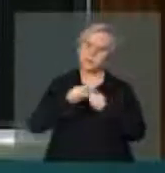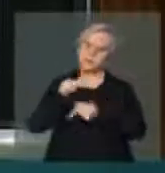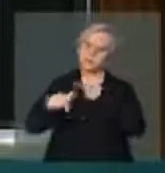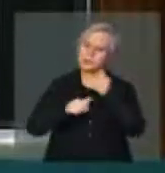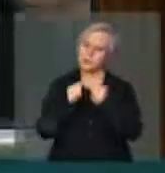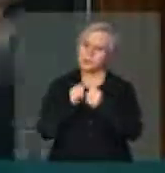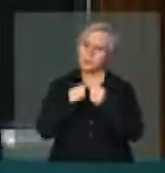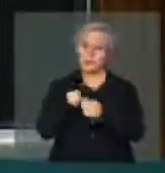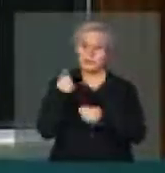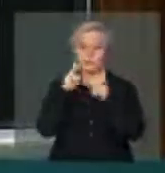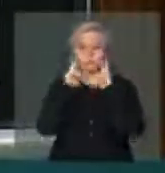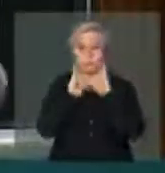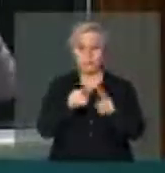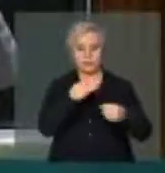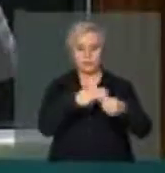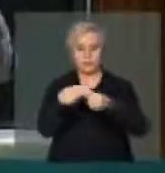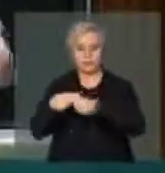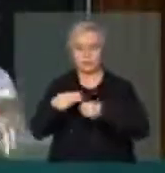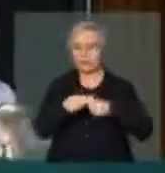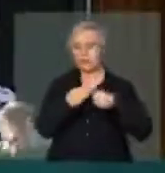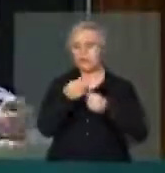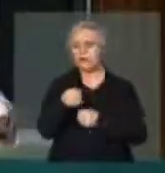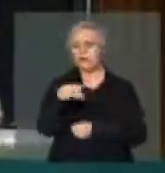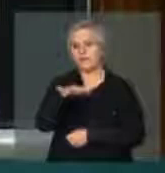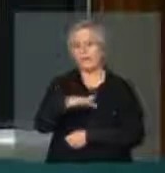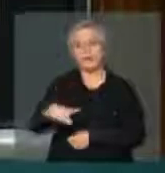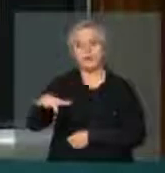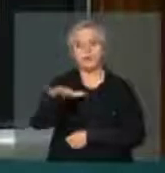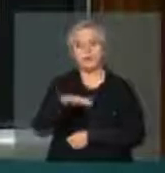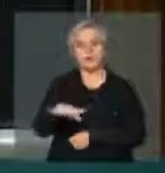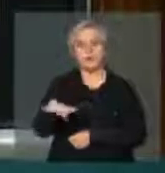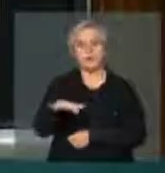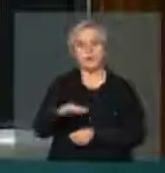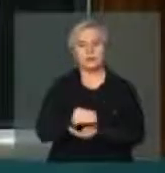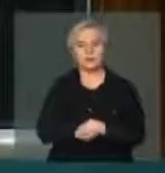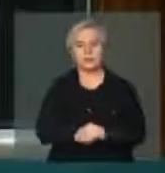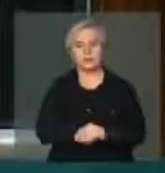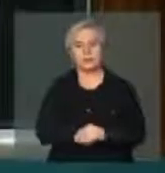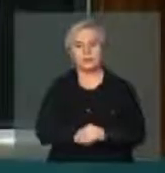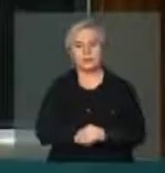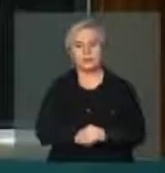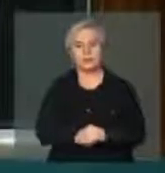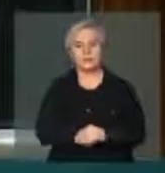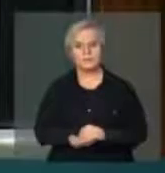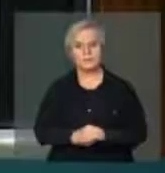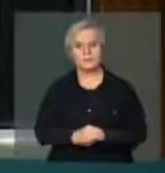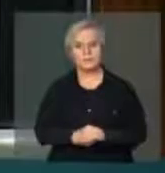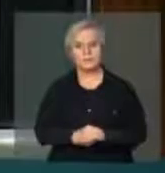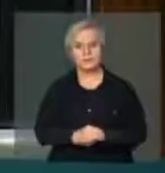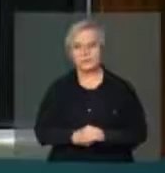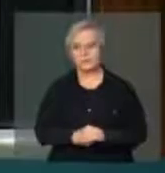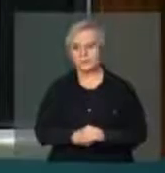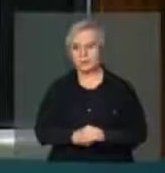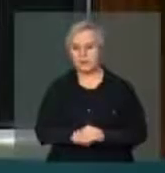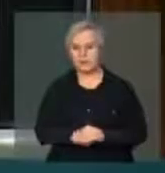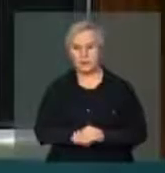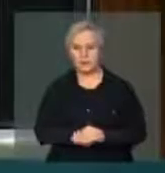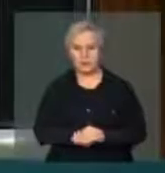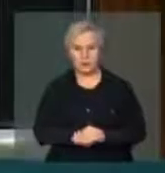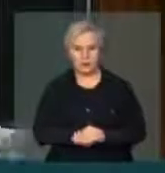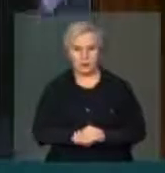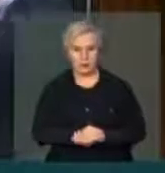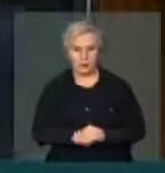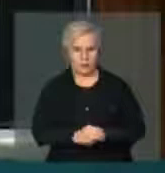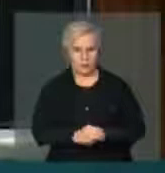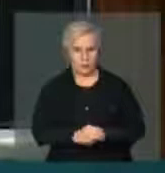vê o município como Salgueiro, o município como Santa Cruz, Petróleo. Eu estive a semana em Najá, estive lá em Itacaratu com o